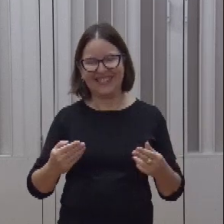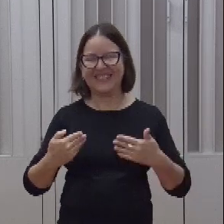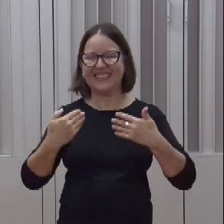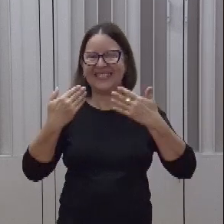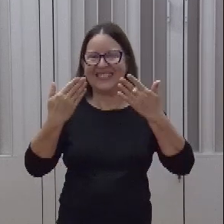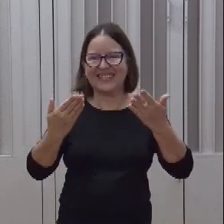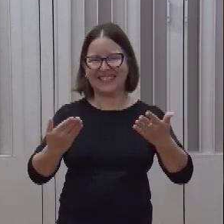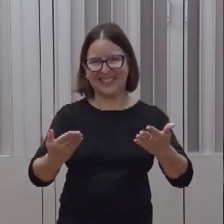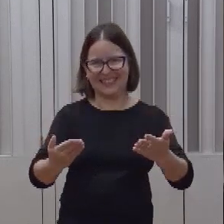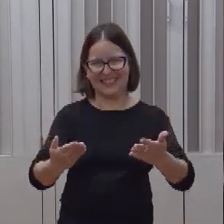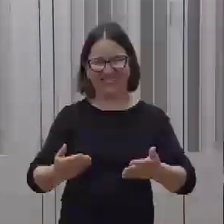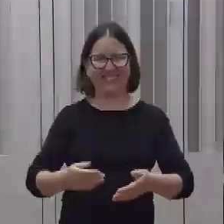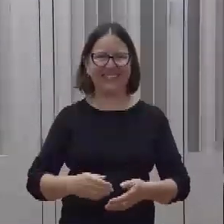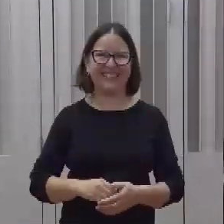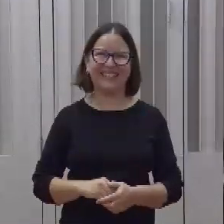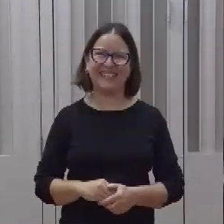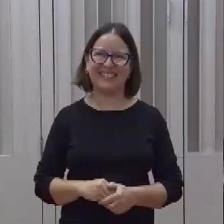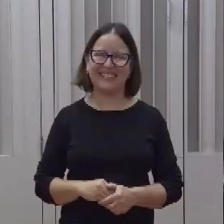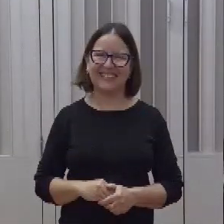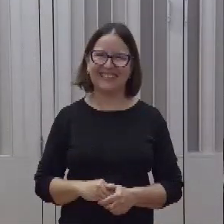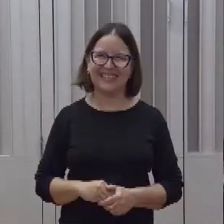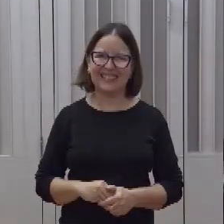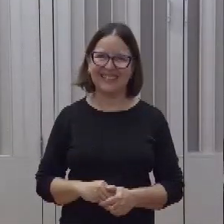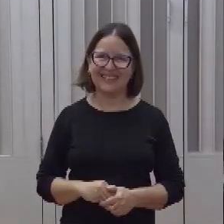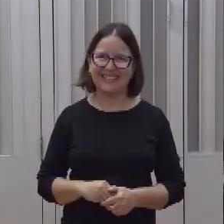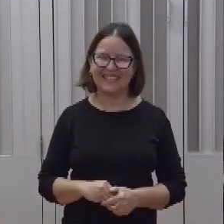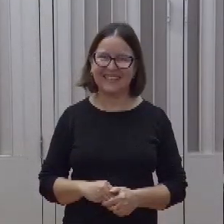será feito. Ai, lá.